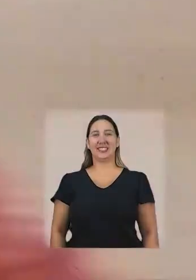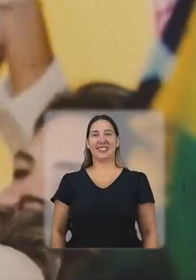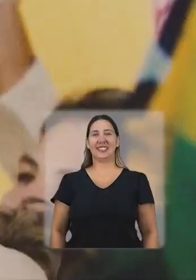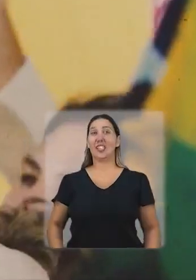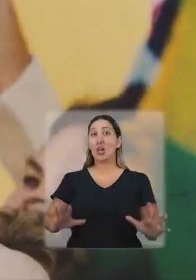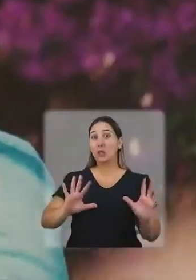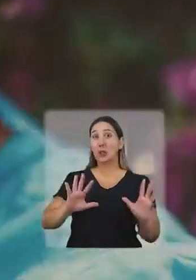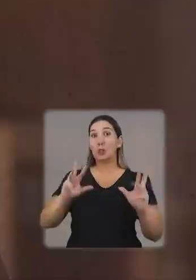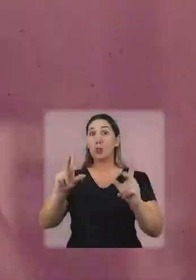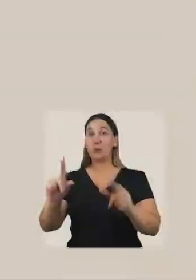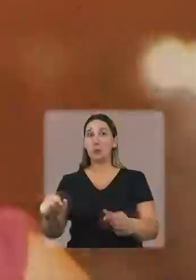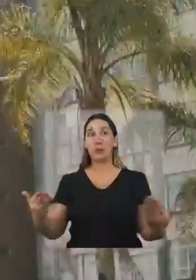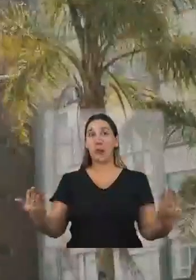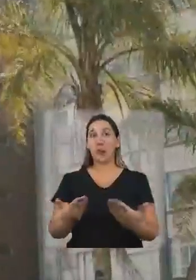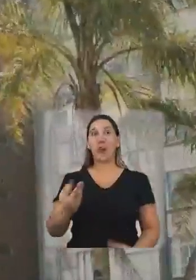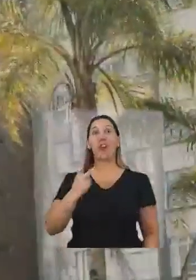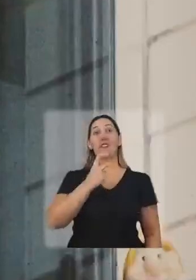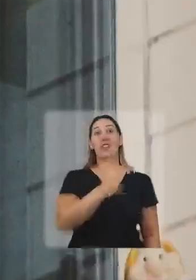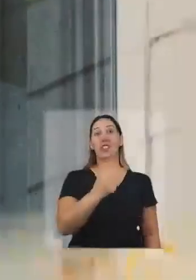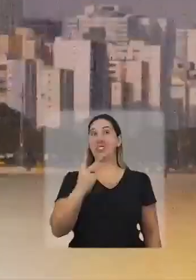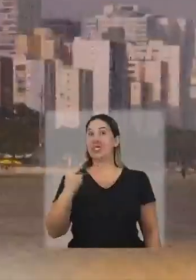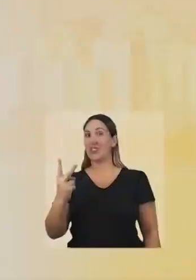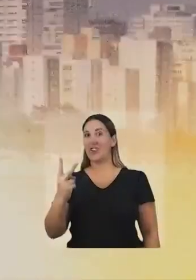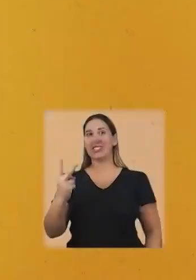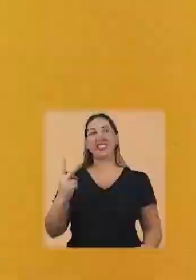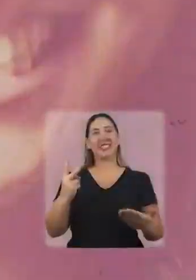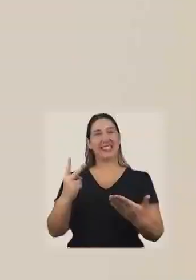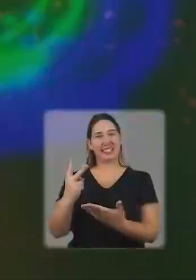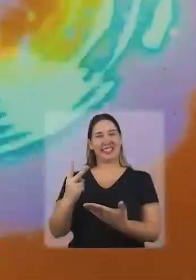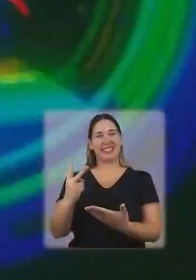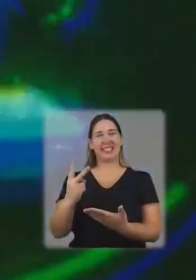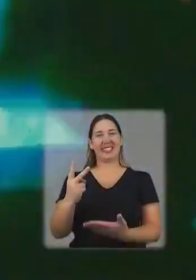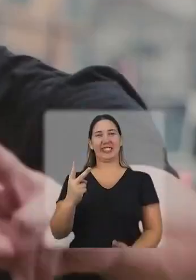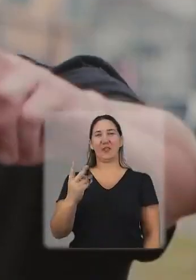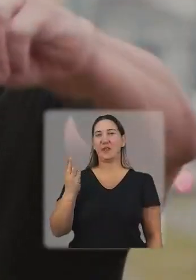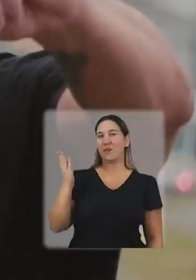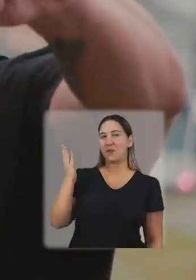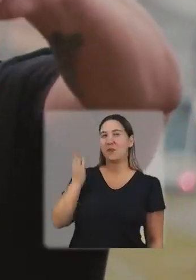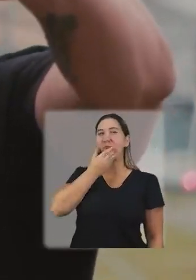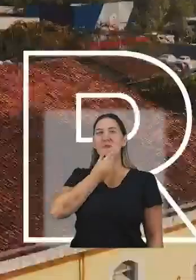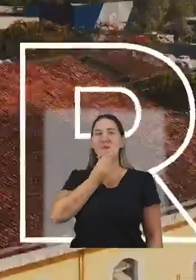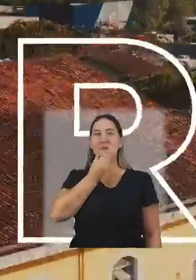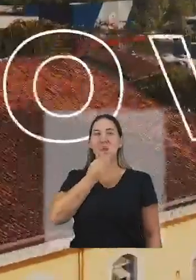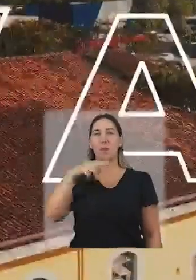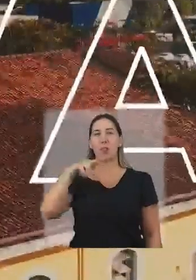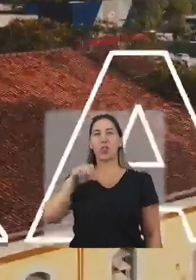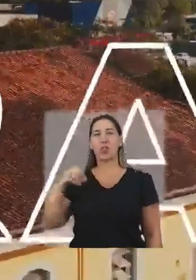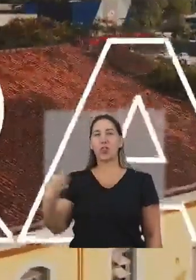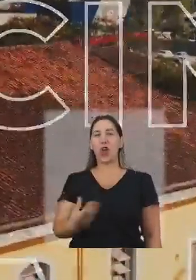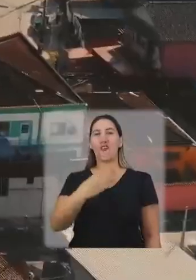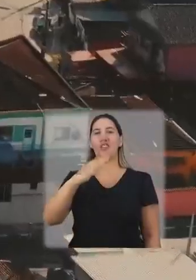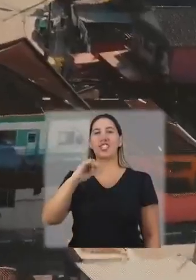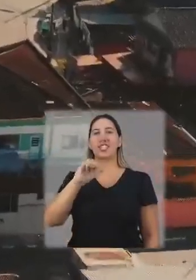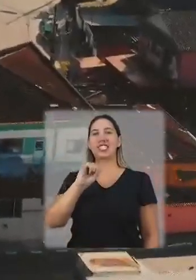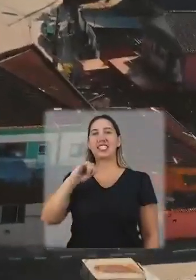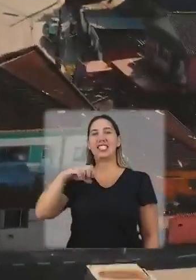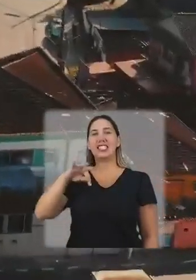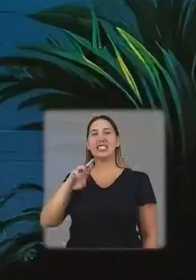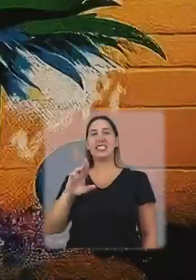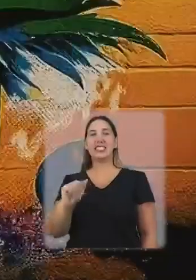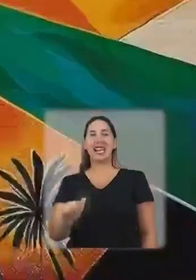22. Tá todo mundo fazendo 22. O Rafael, do Nova Sintra.